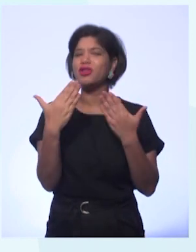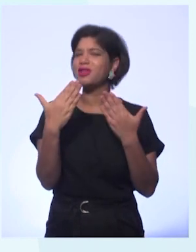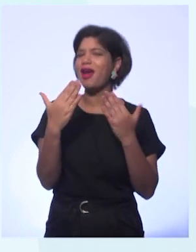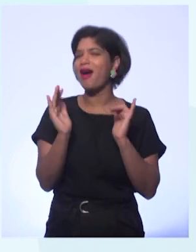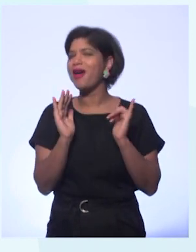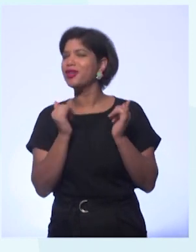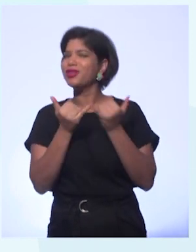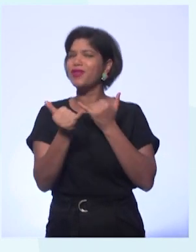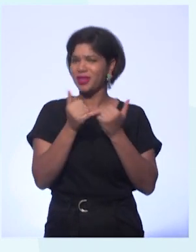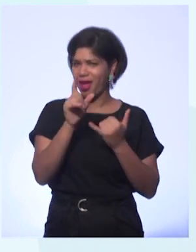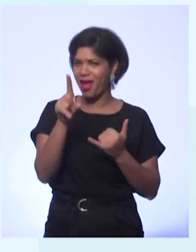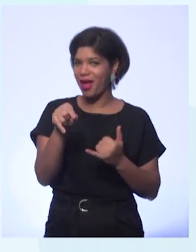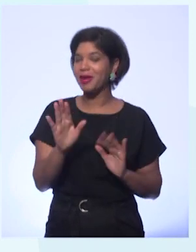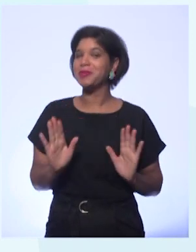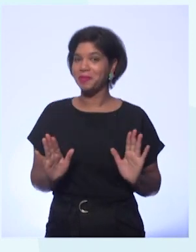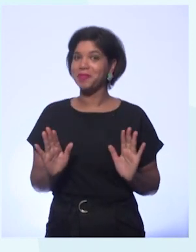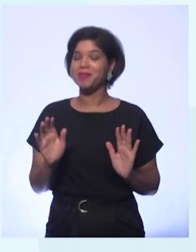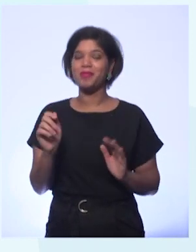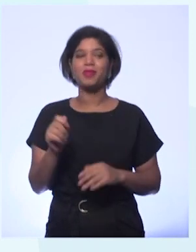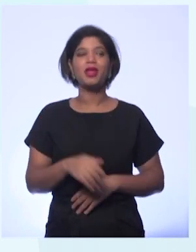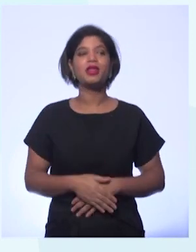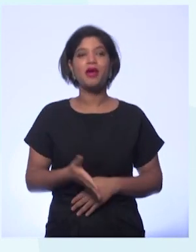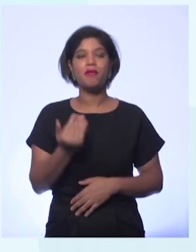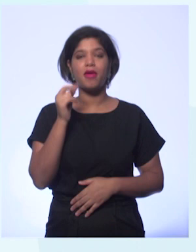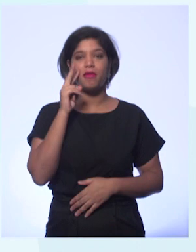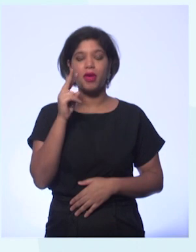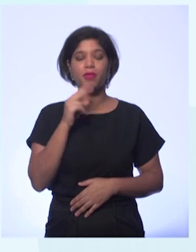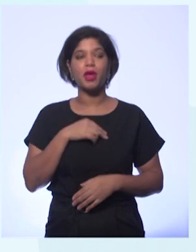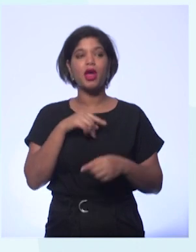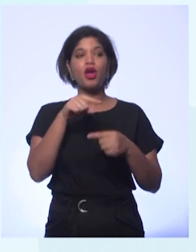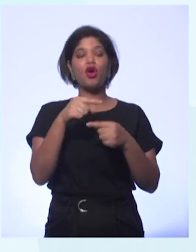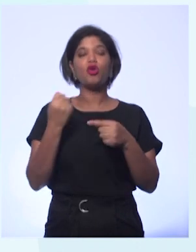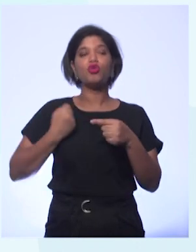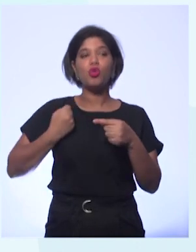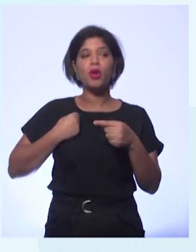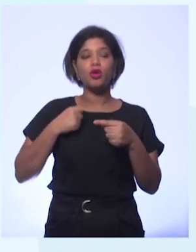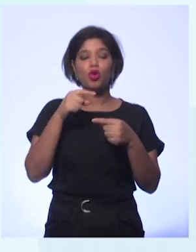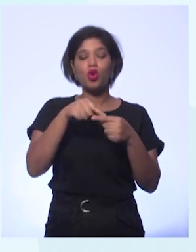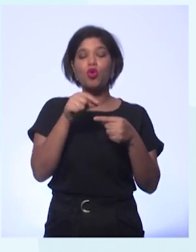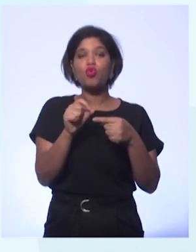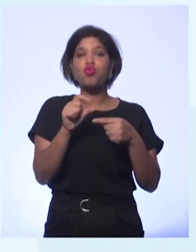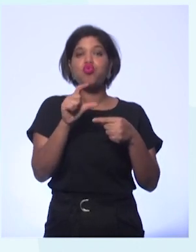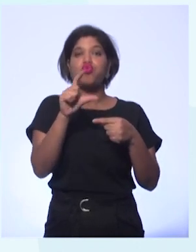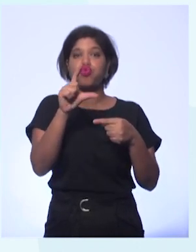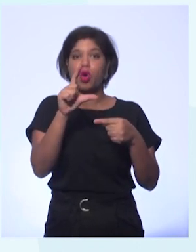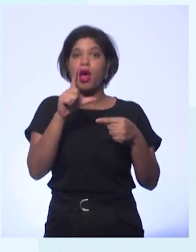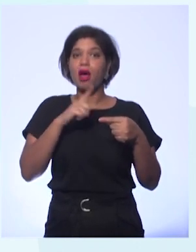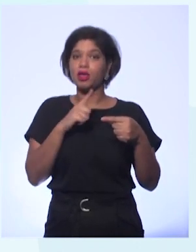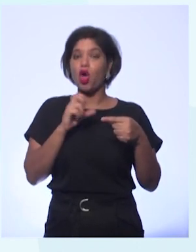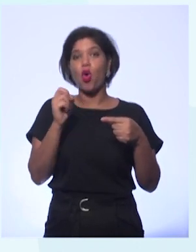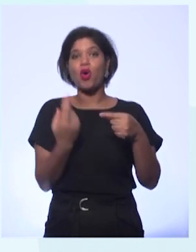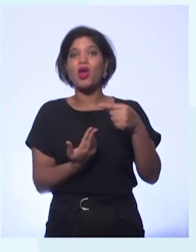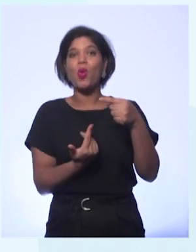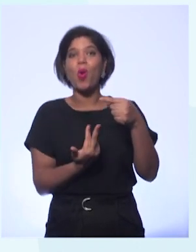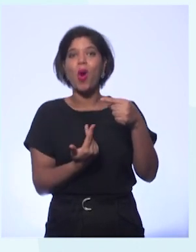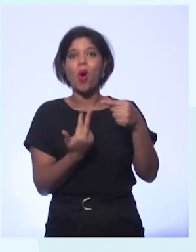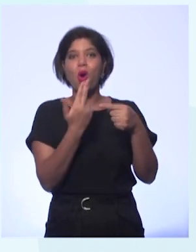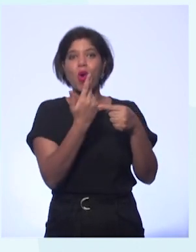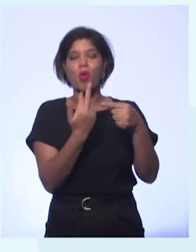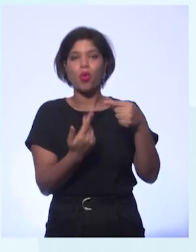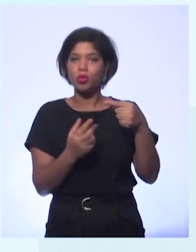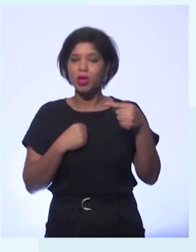é? Ah, isso mesmo. São frações em que o numerador é maior que o denominador, ou às vezes igual, tá? E